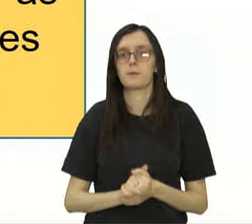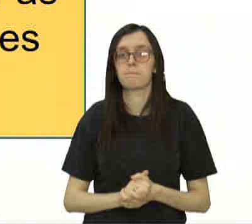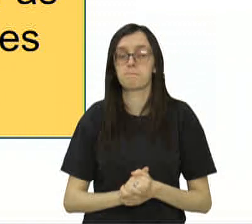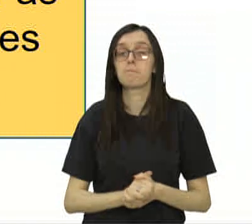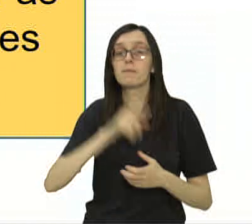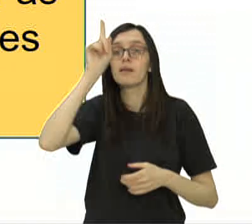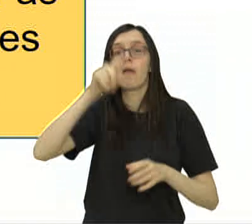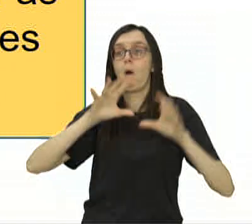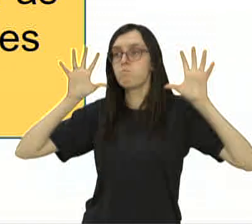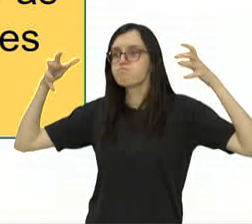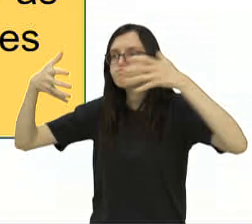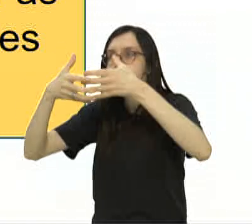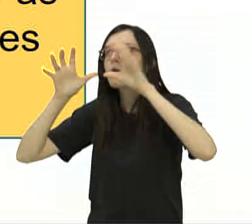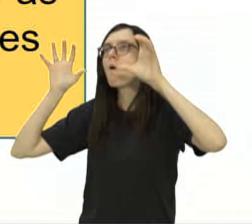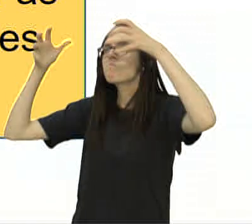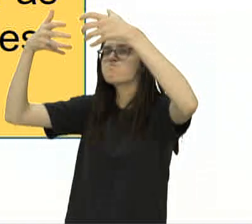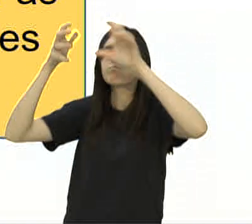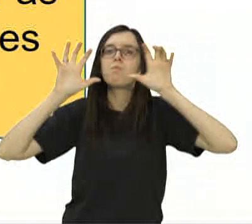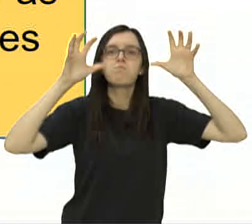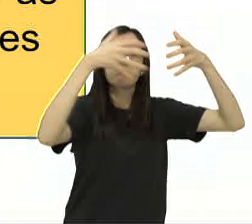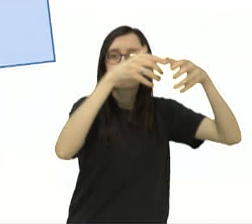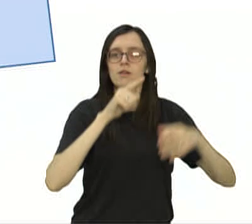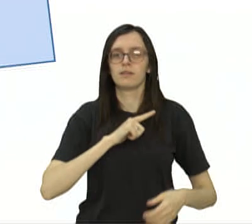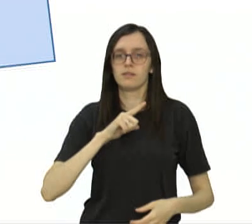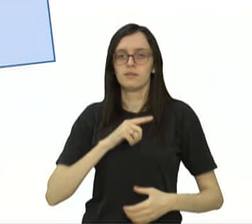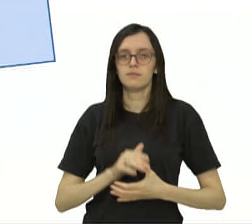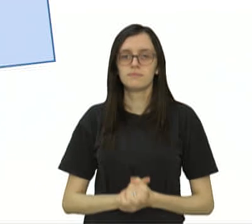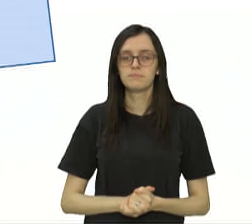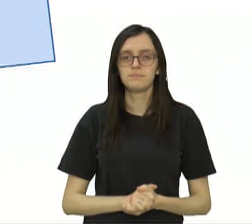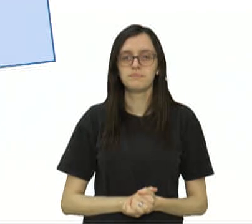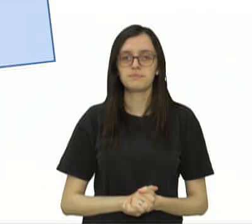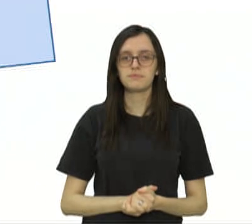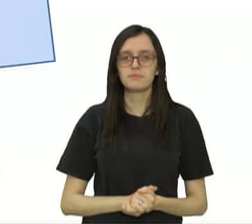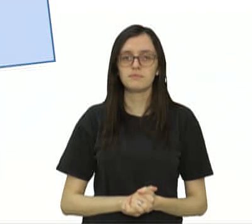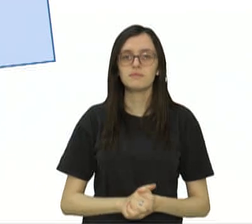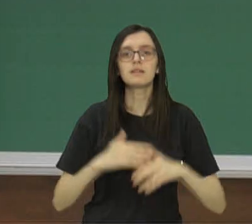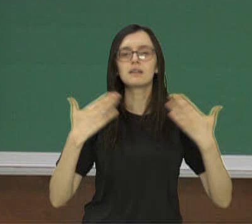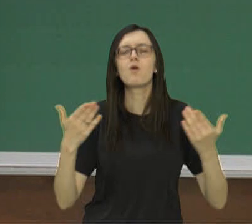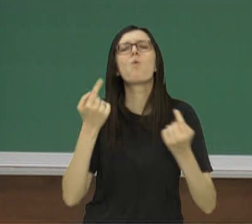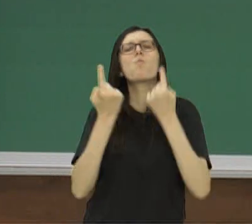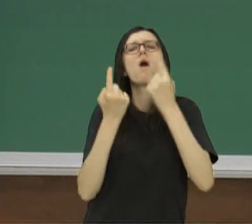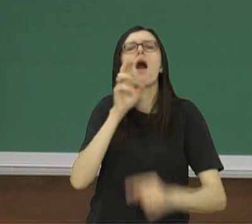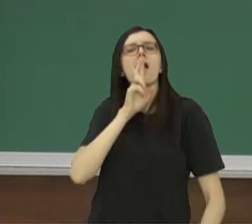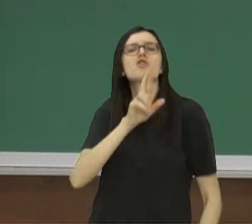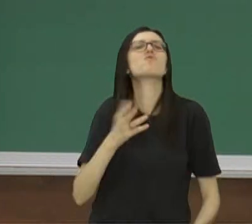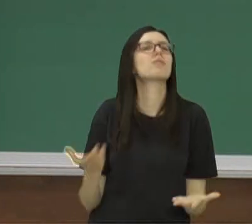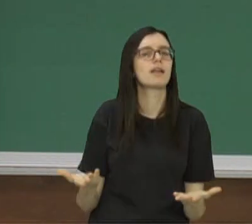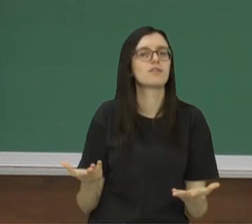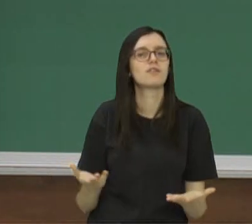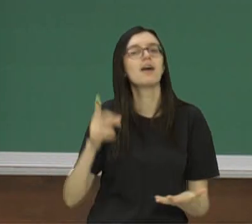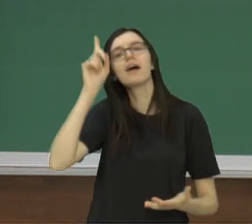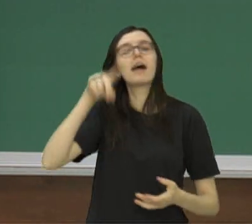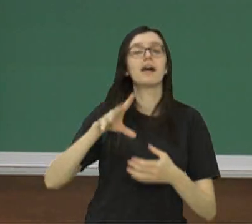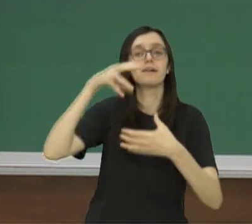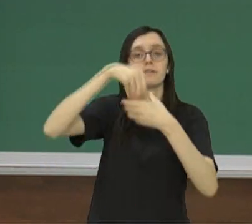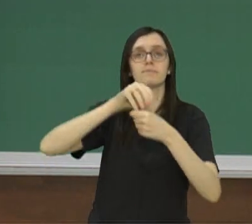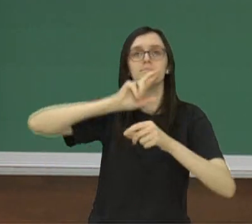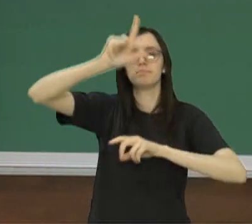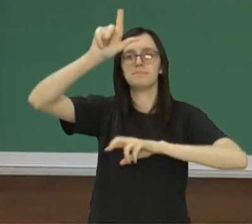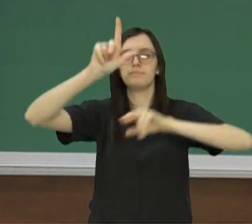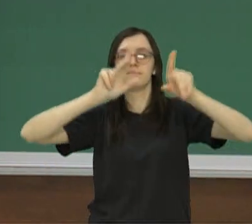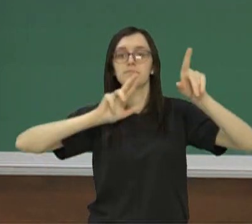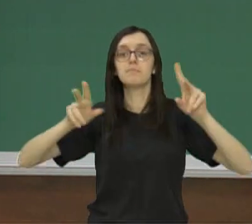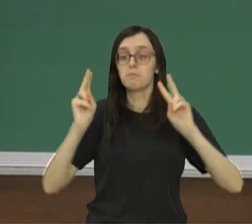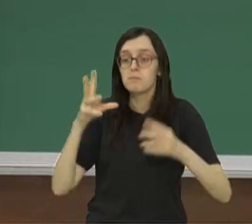configurando-se em aglomerações estruturais. Então, diante disso, qual que é o resultado? Em configurações diferenciadas